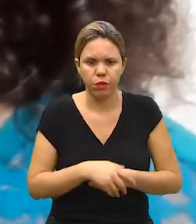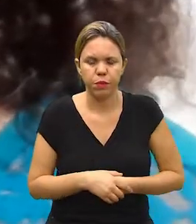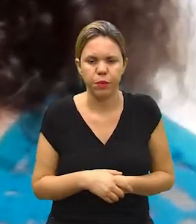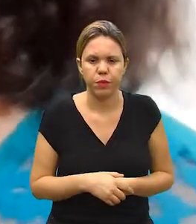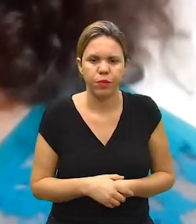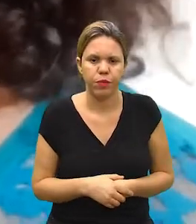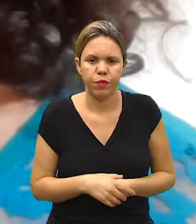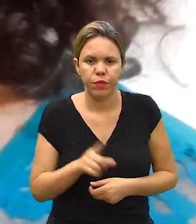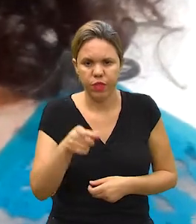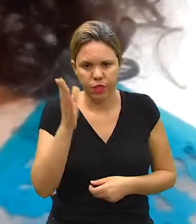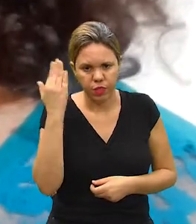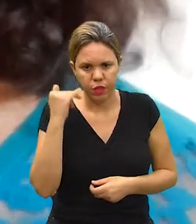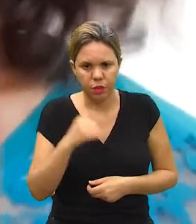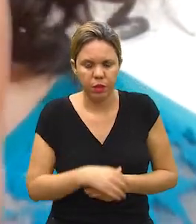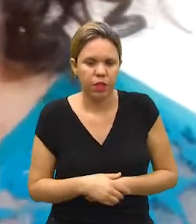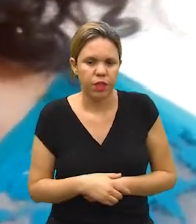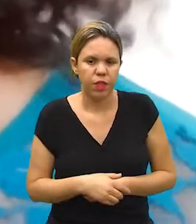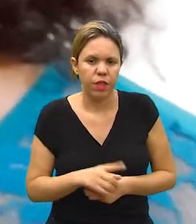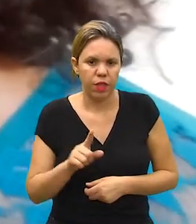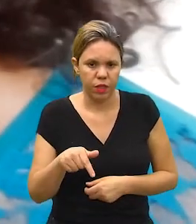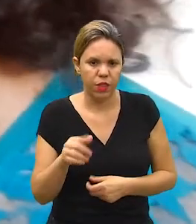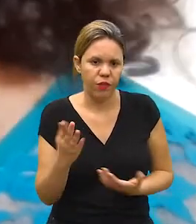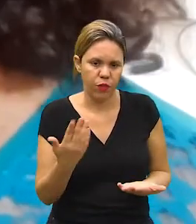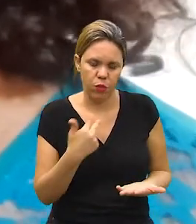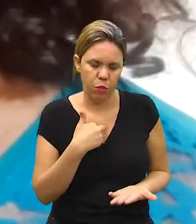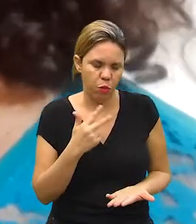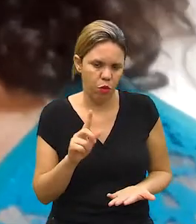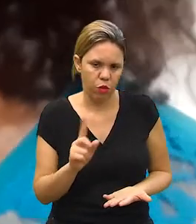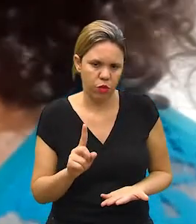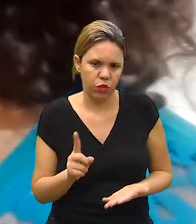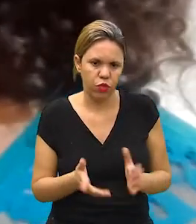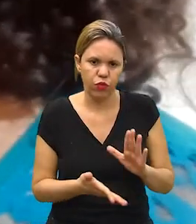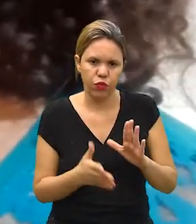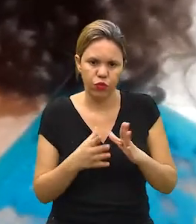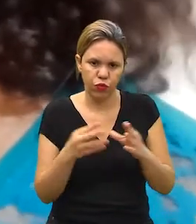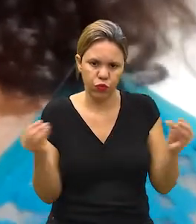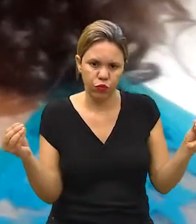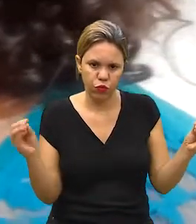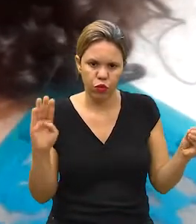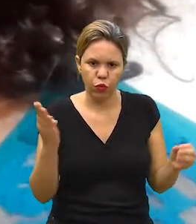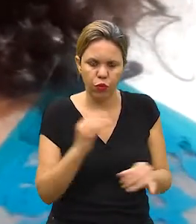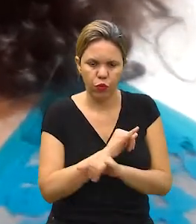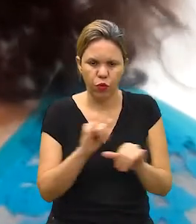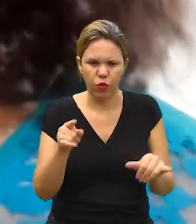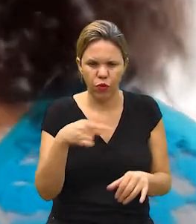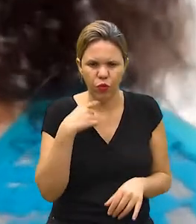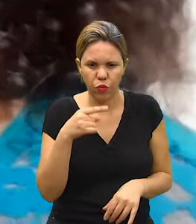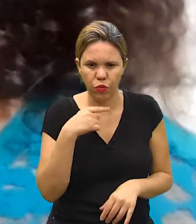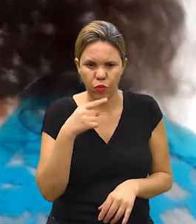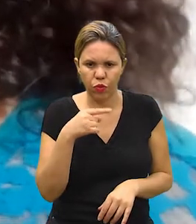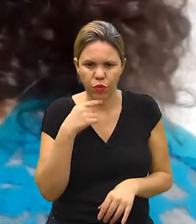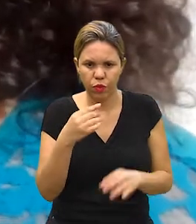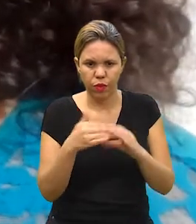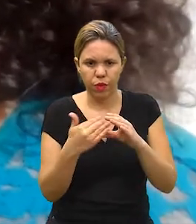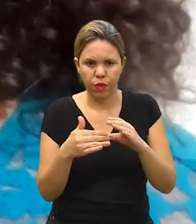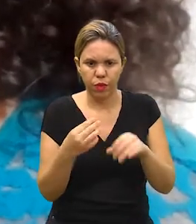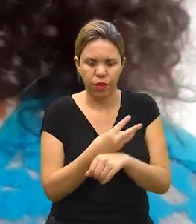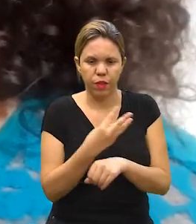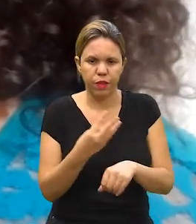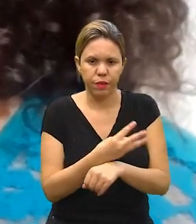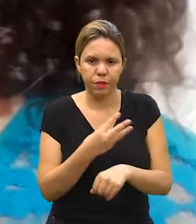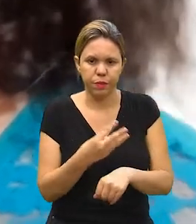Bom, você já sabe que isso é falso. Fuja da fake news. Tem dúvida? Manda pra gente pelo